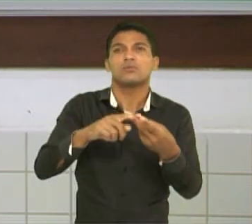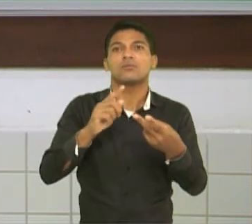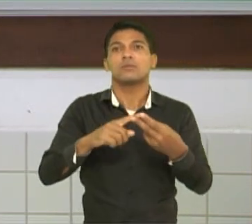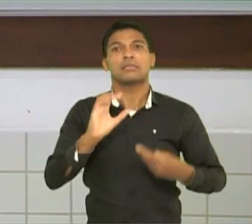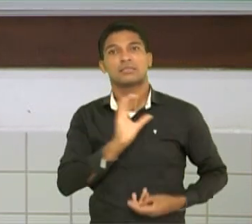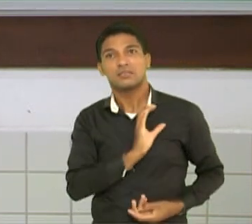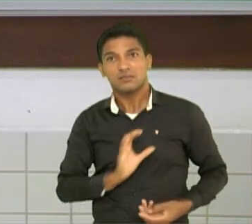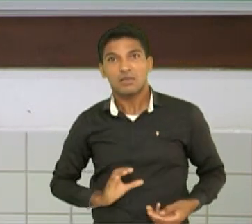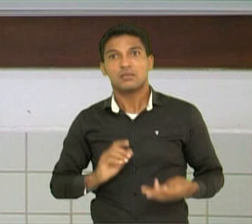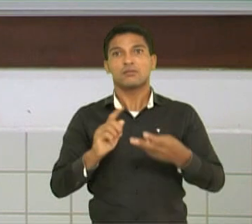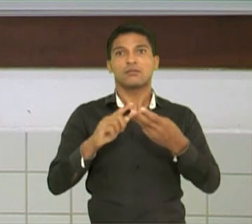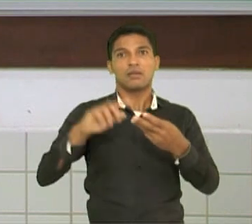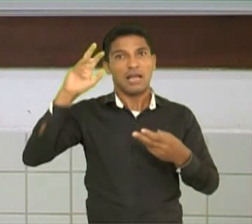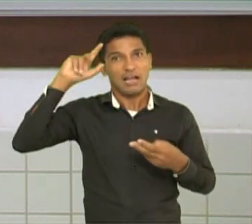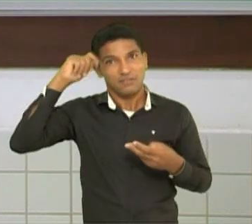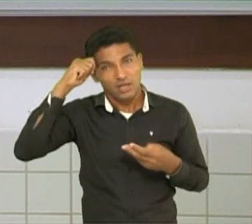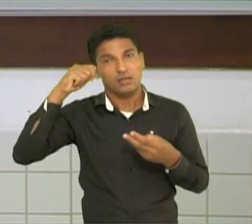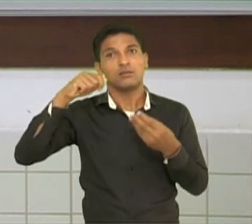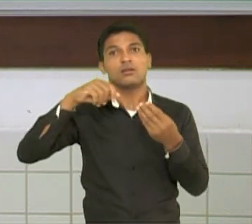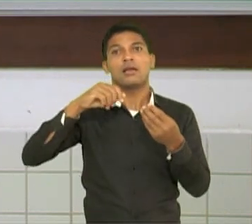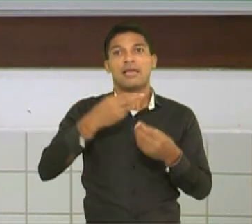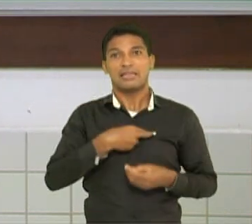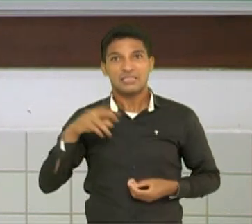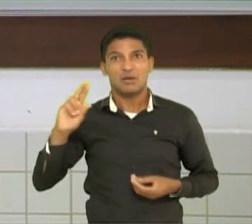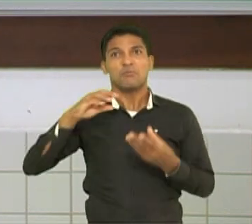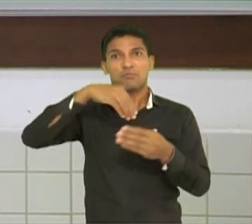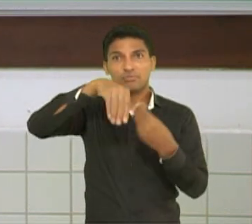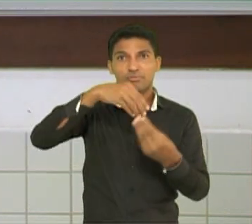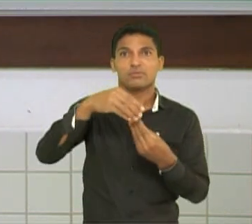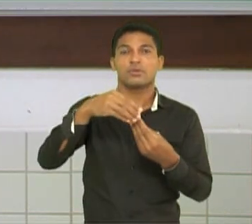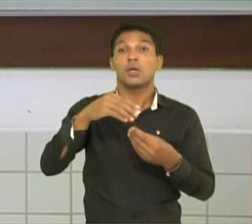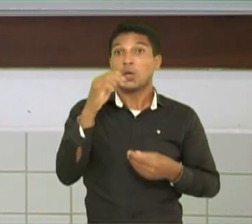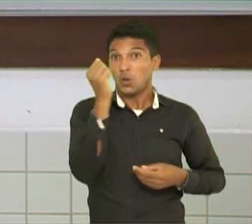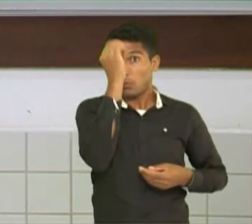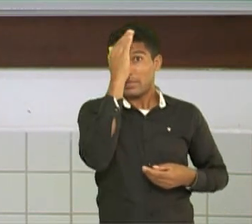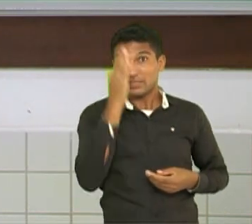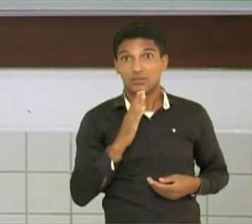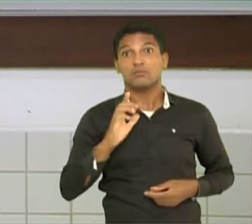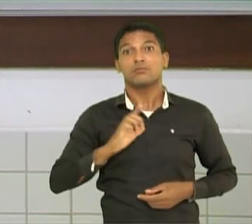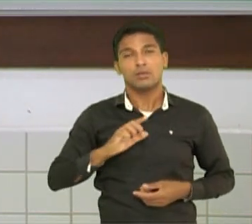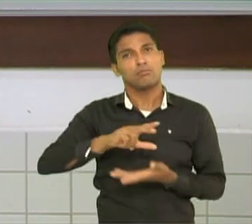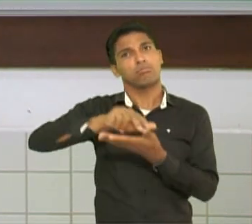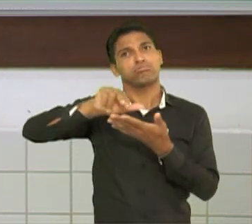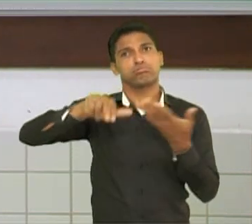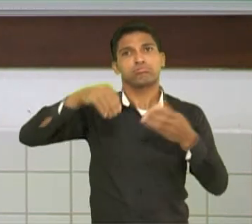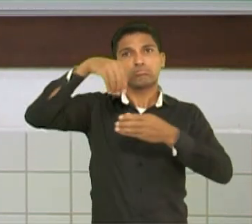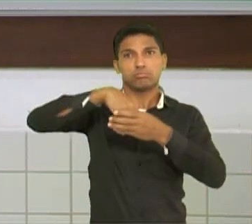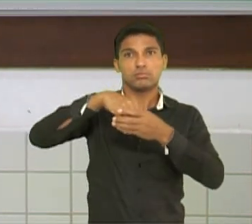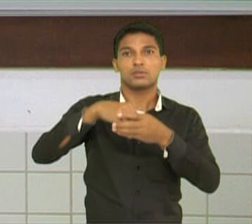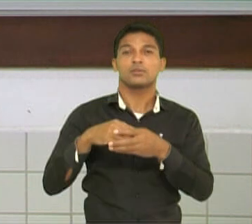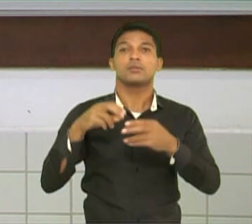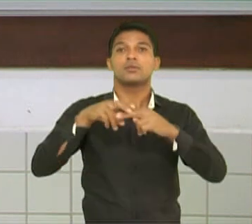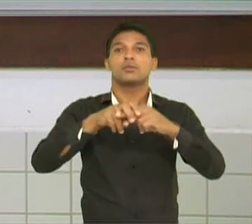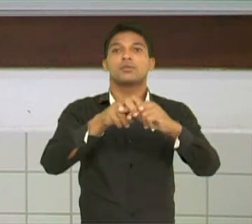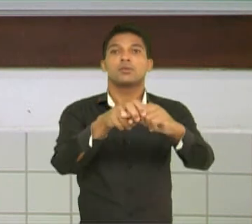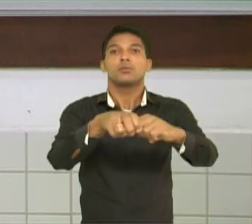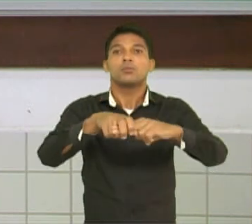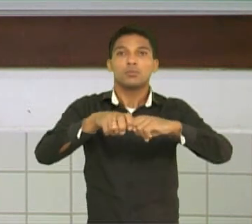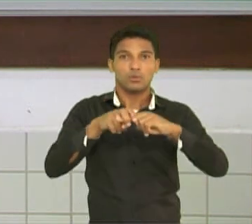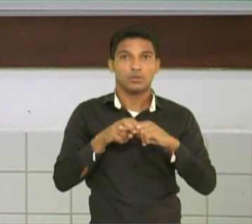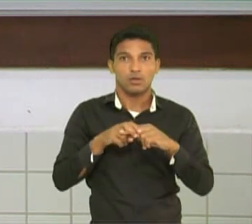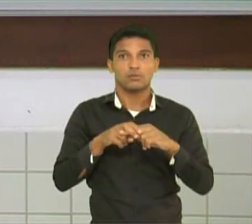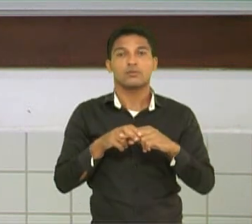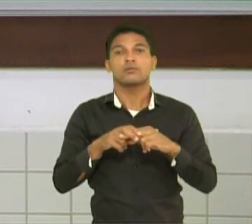uma riqueza cultural muito grande e muitas das festas populares ou começaram como festas religiosas ou ainda acontecem no contexto,